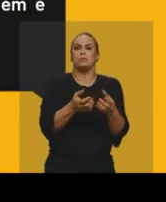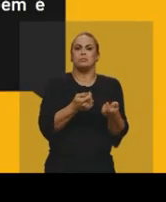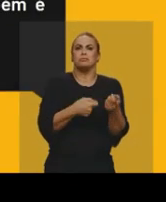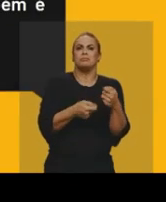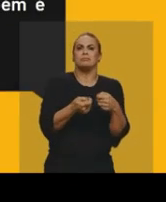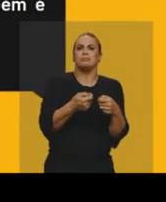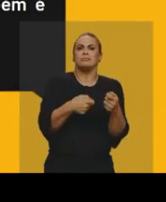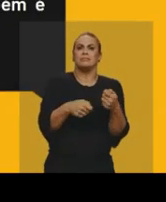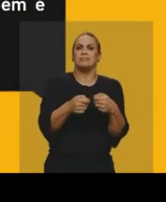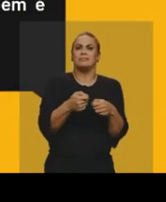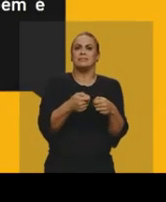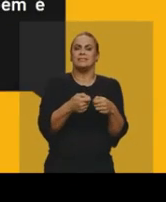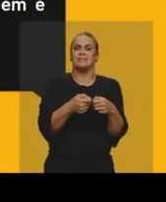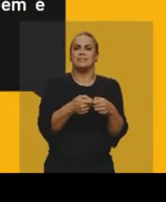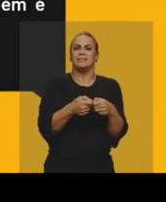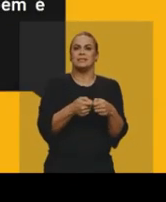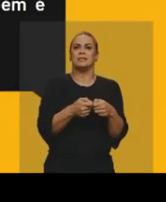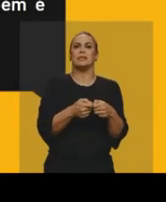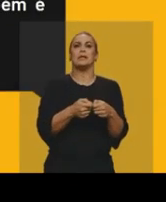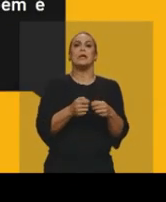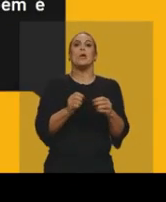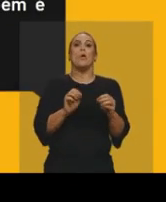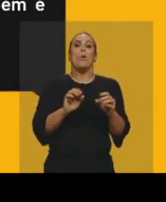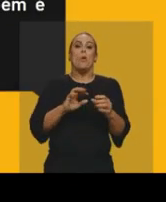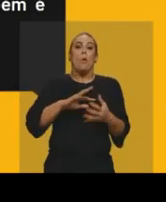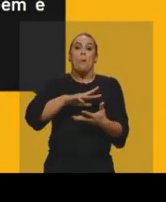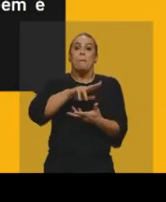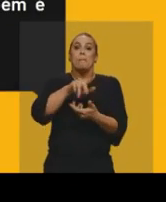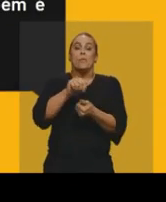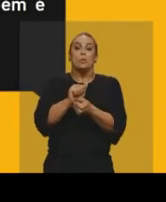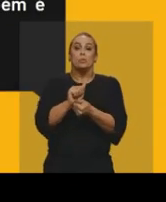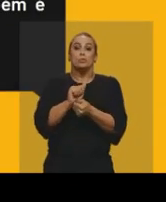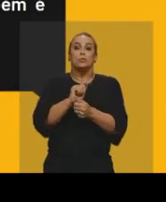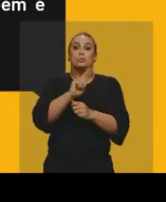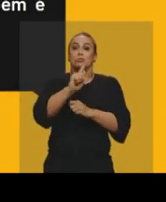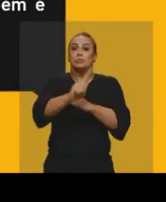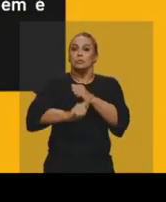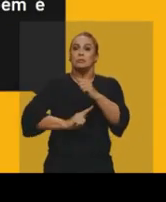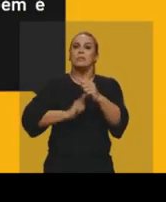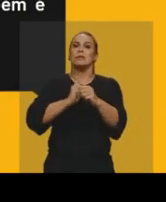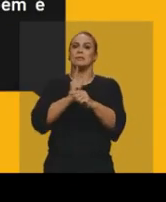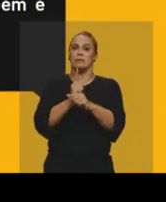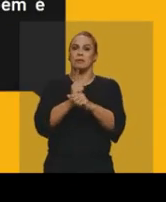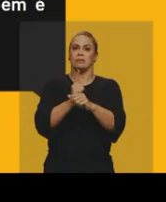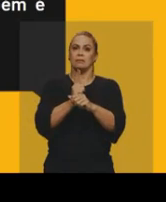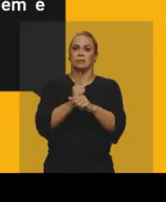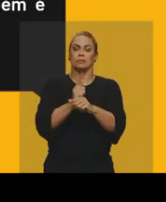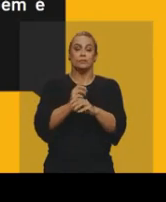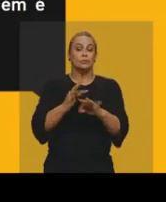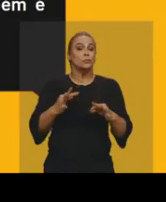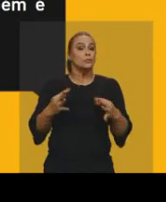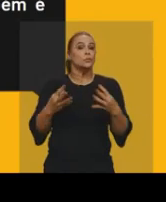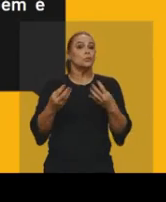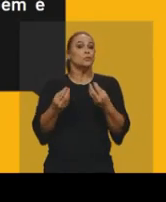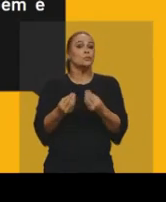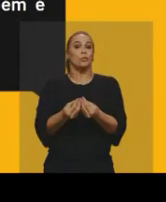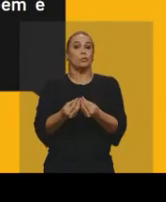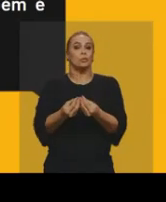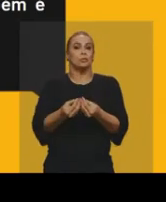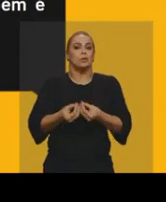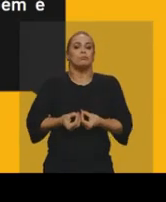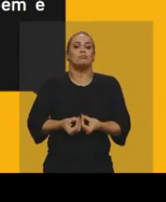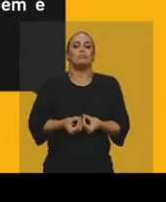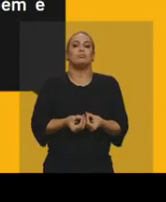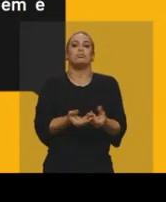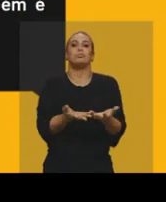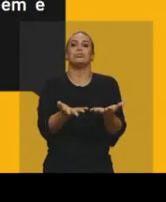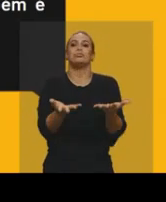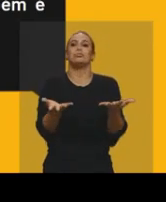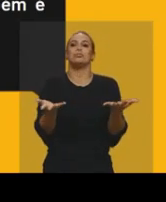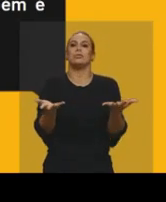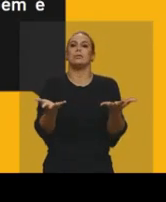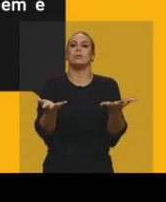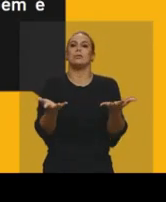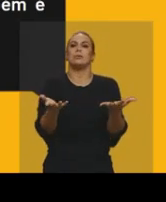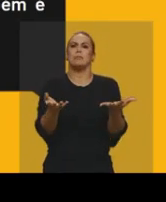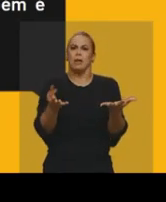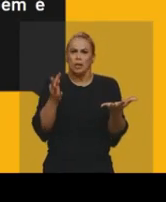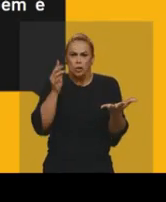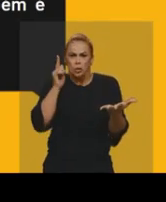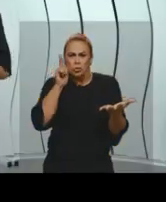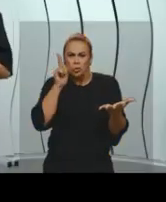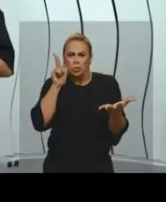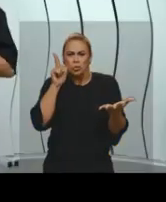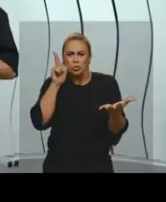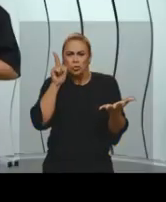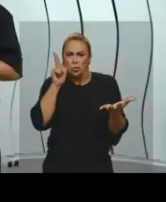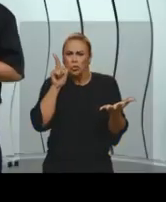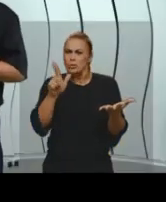todos e aqui eu queria fazer uma ressalva com vocês. Tudo está disponível, mas nem tudo está acessível, né? Exemplo, eu